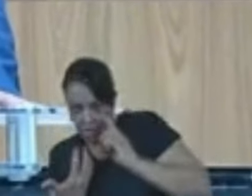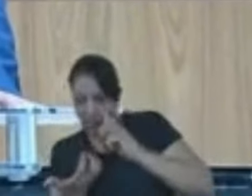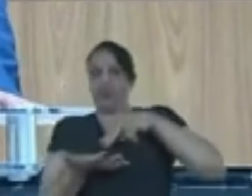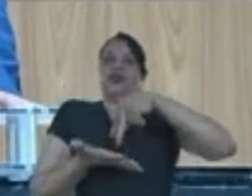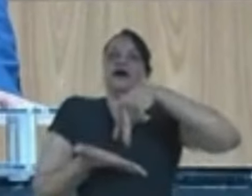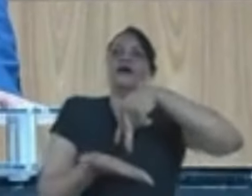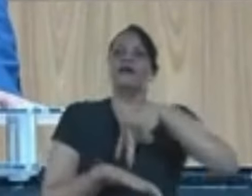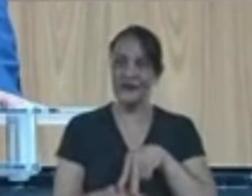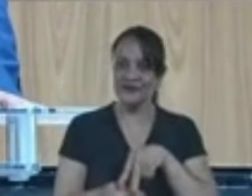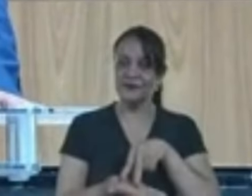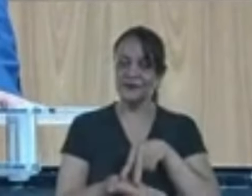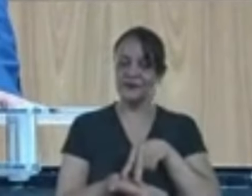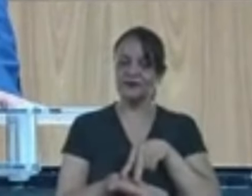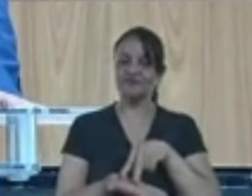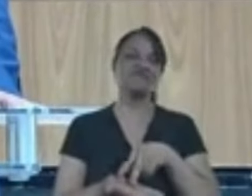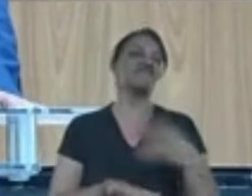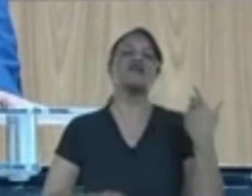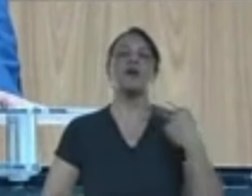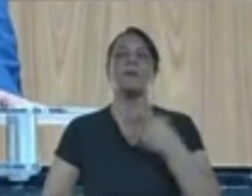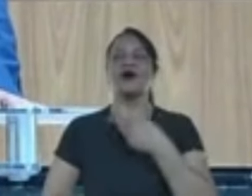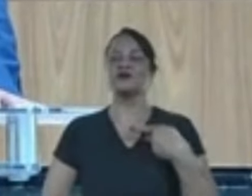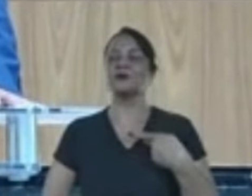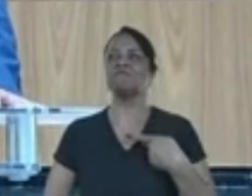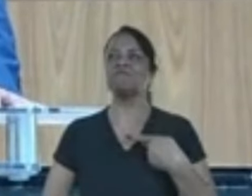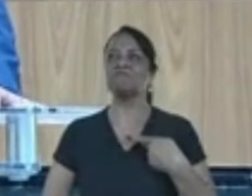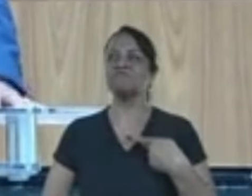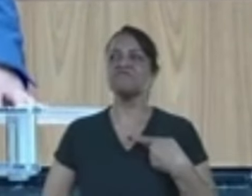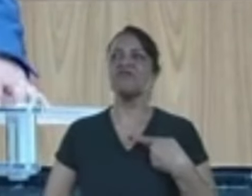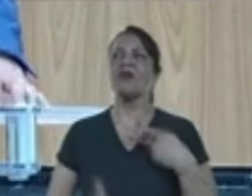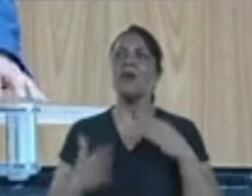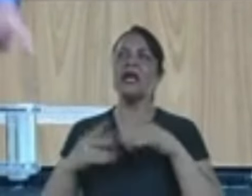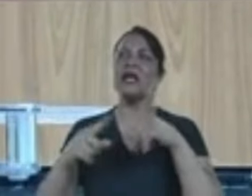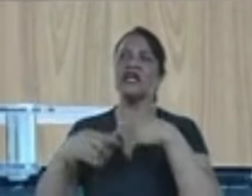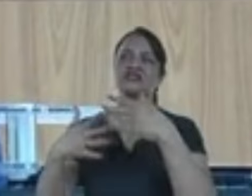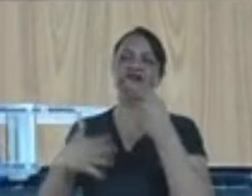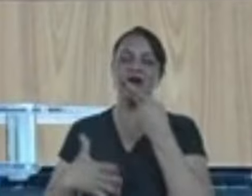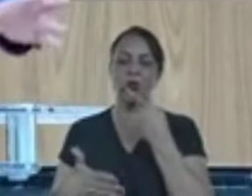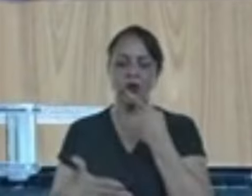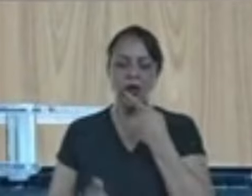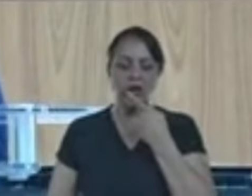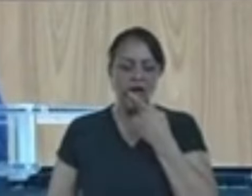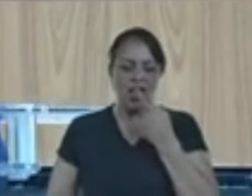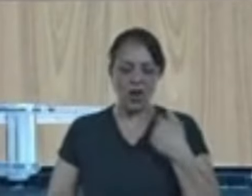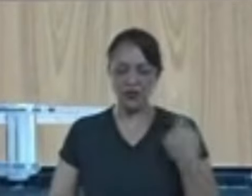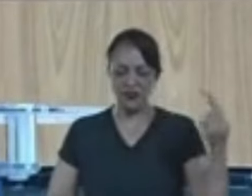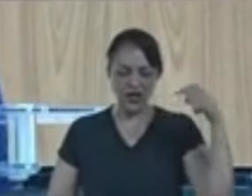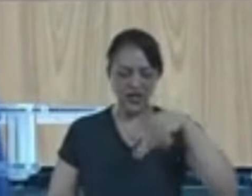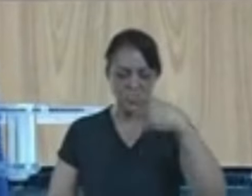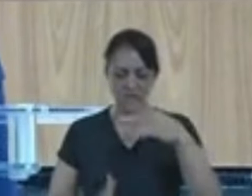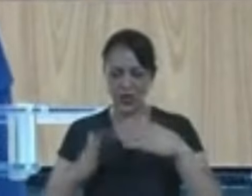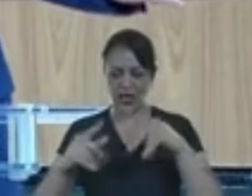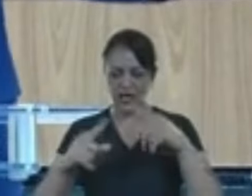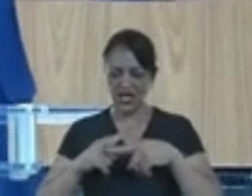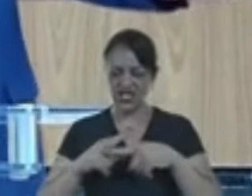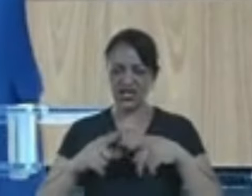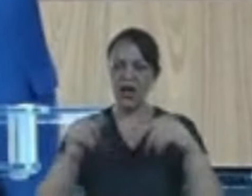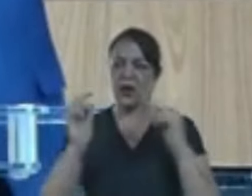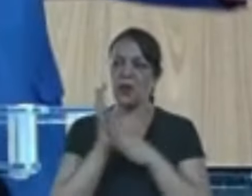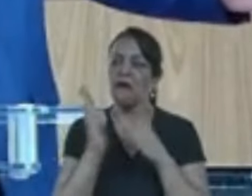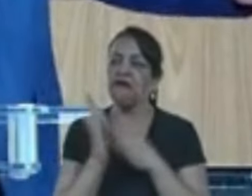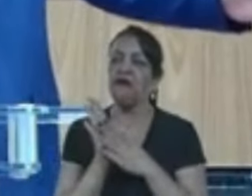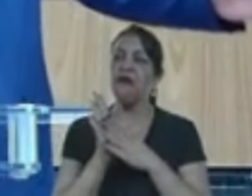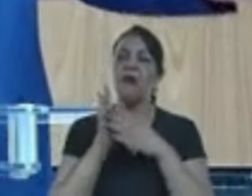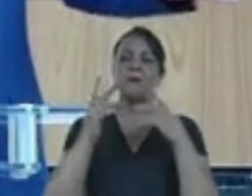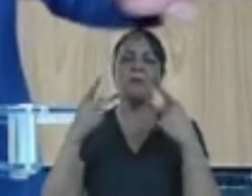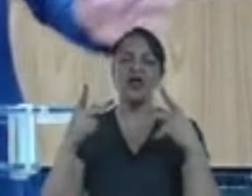igreja que eu sou pastor, foi um senhor de uma outra igreja, que eu não vou dizer qual é, disse: olha, eu amo ouvir aqui na sua igreja, ouvir os louvores, ouvir o senhor pregar, mas tem uma coisa